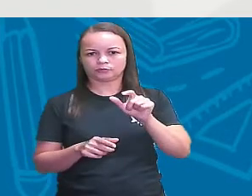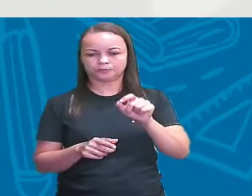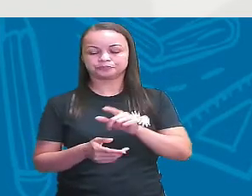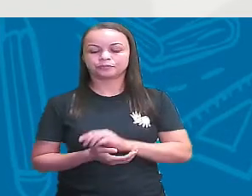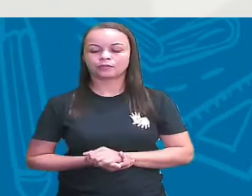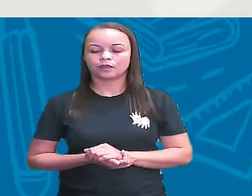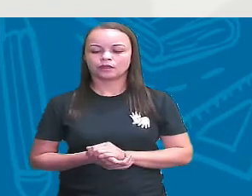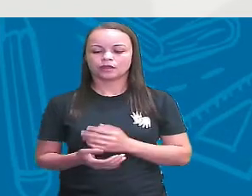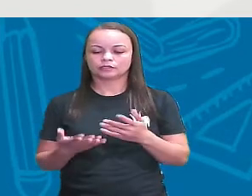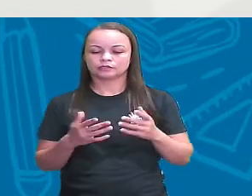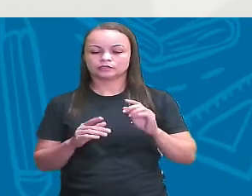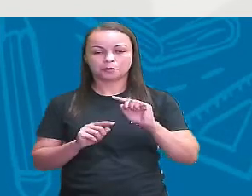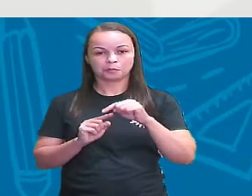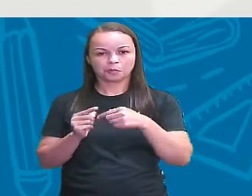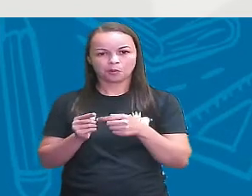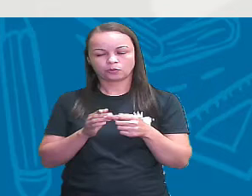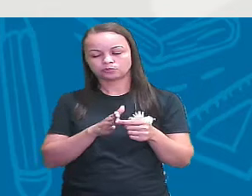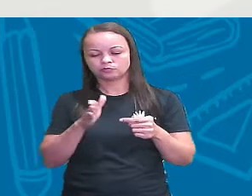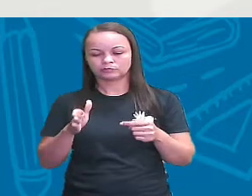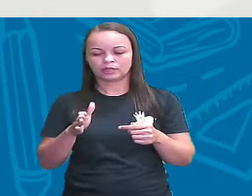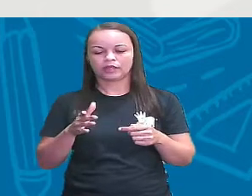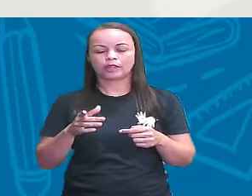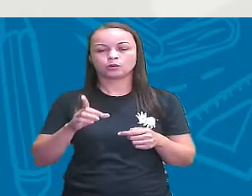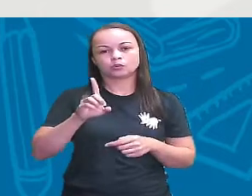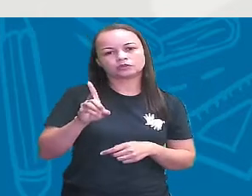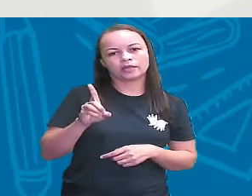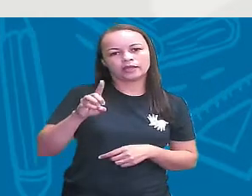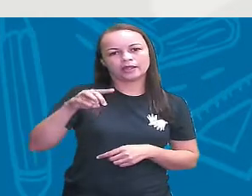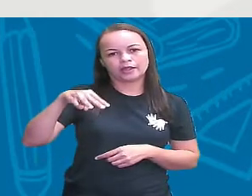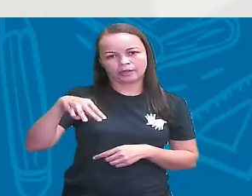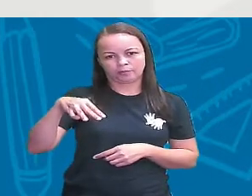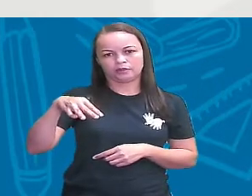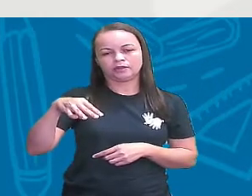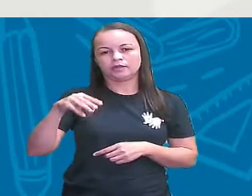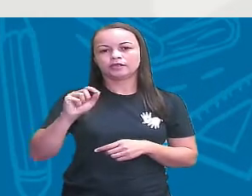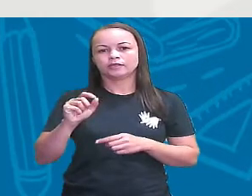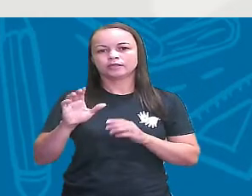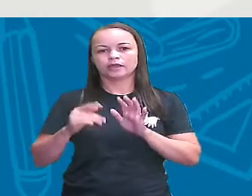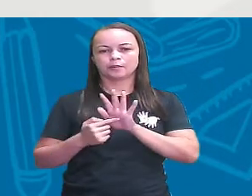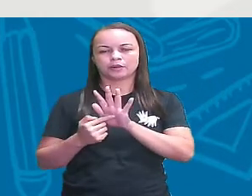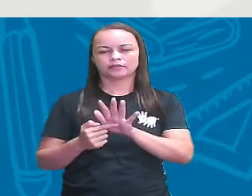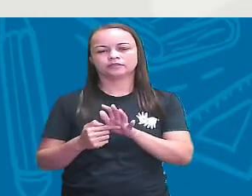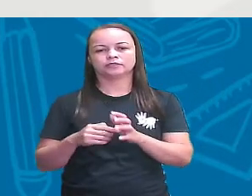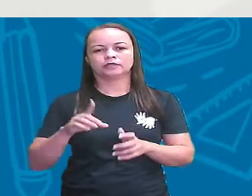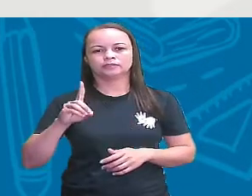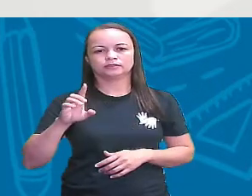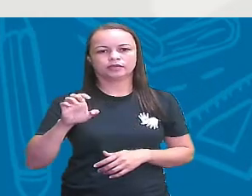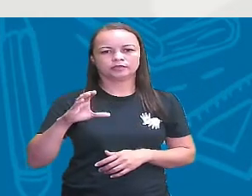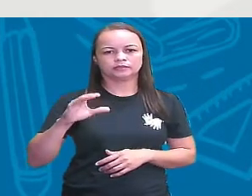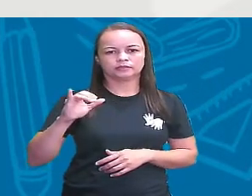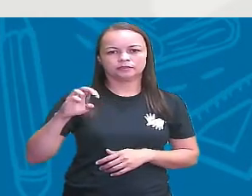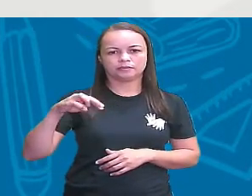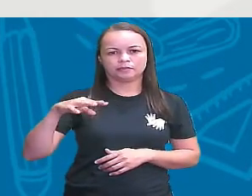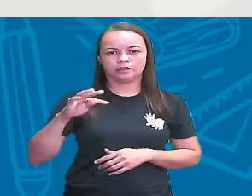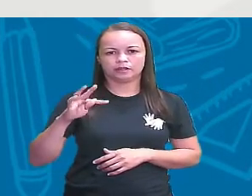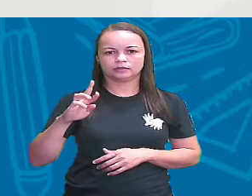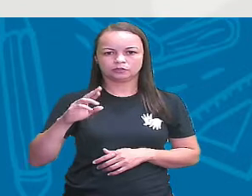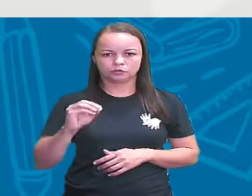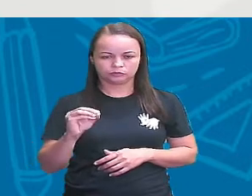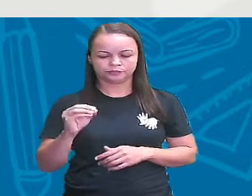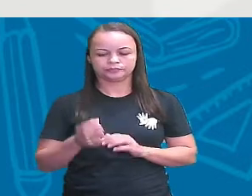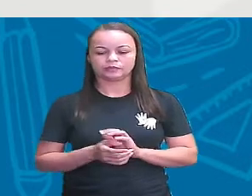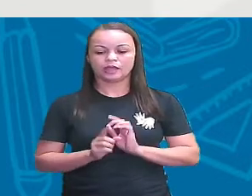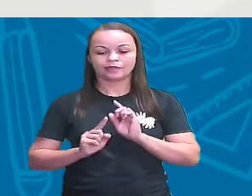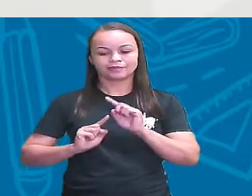tenho DM, que eu vou representar o decímetro. Depois do decímetro, eu